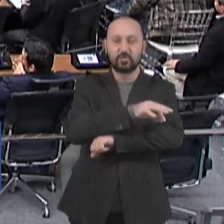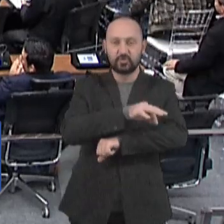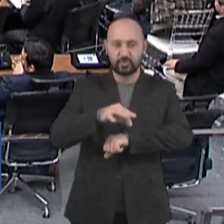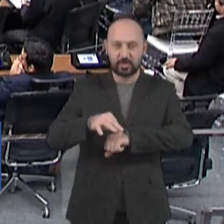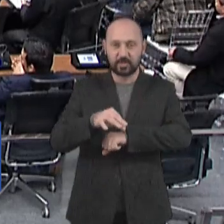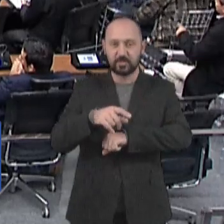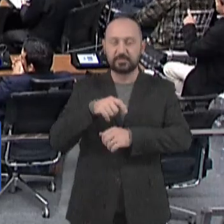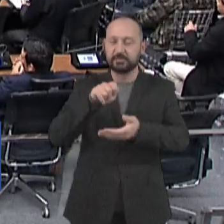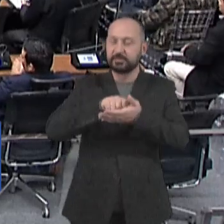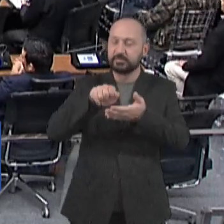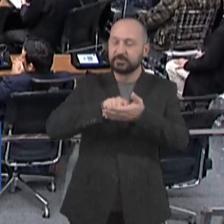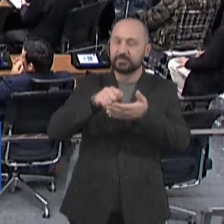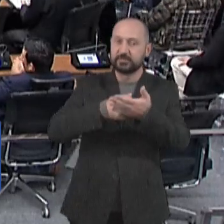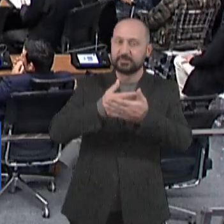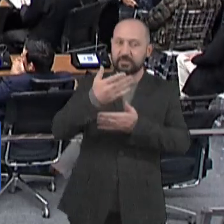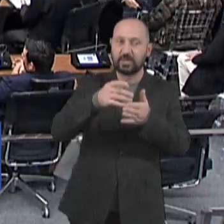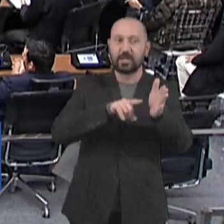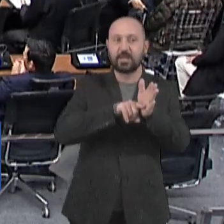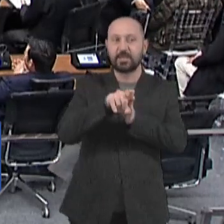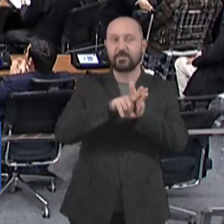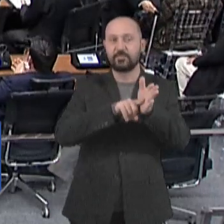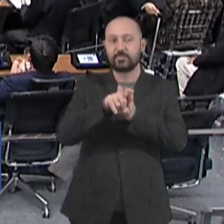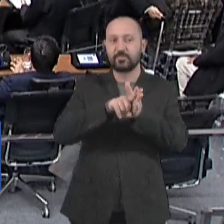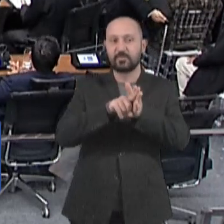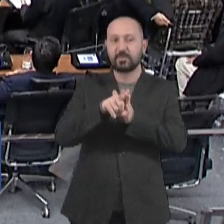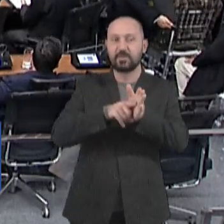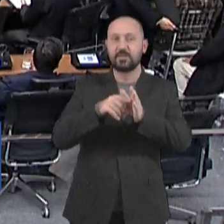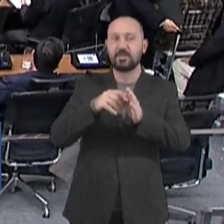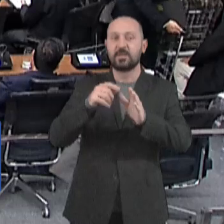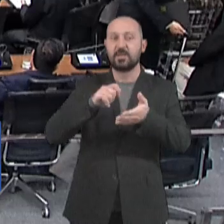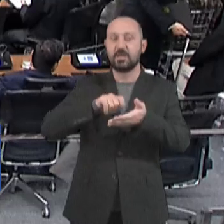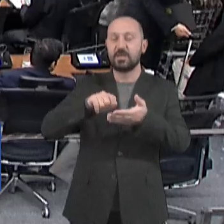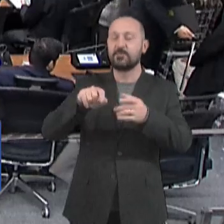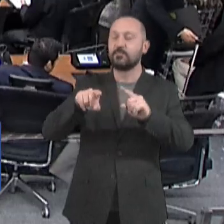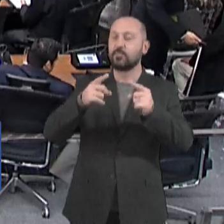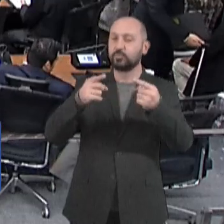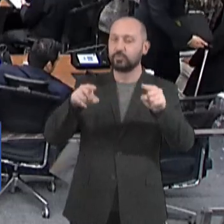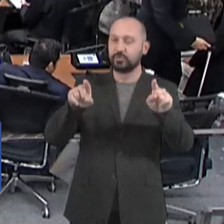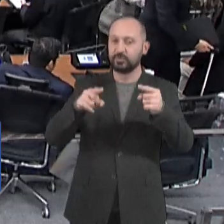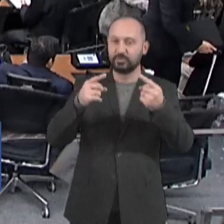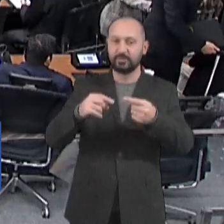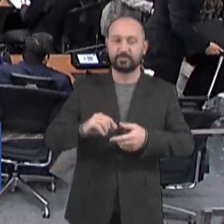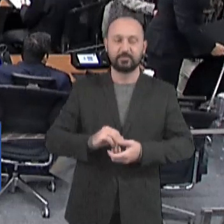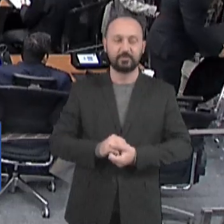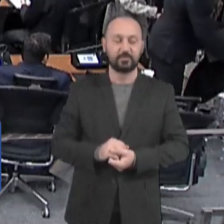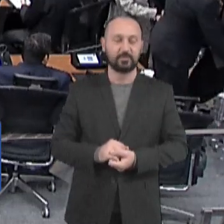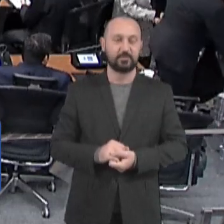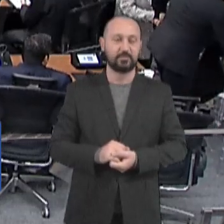escritor, pesquisador e músico.